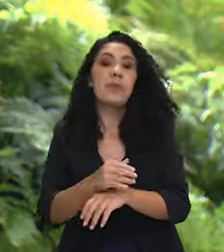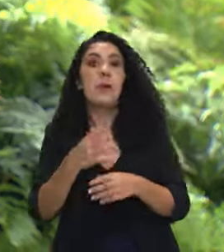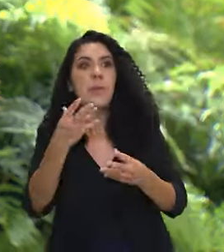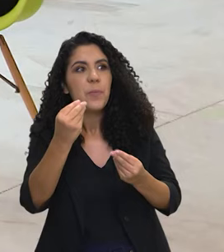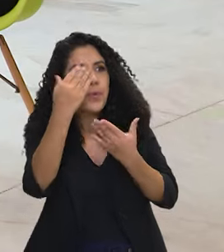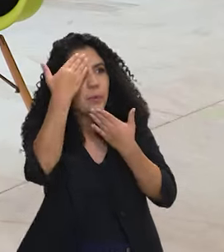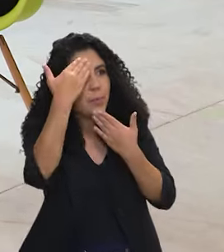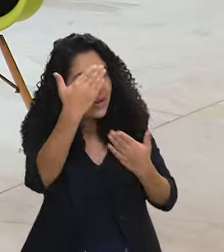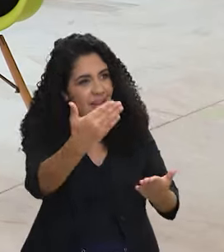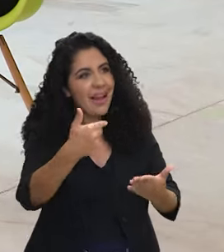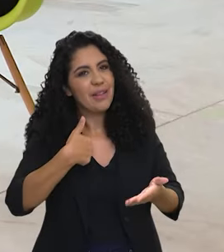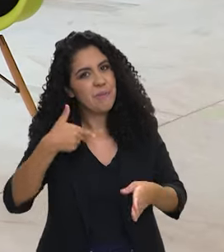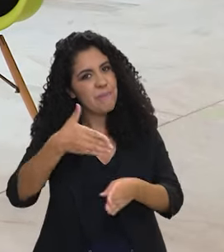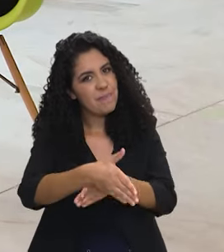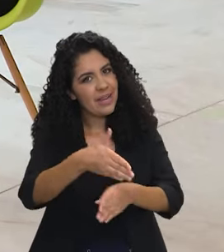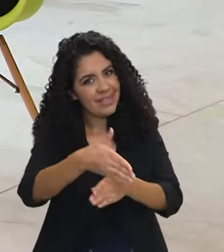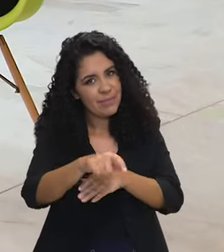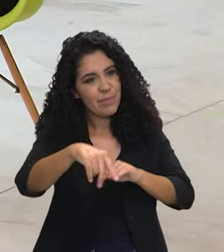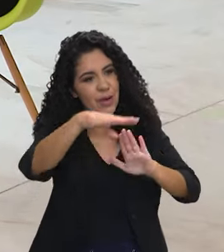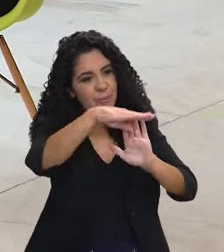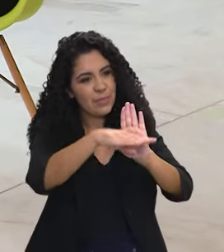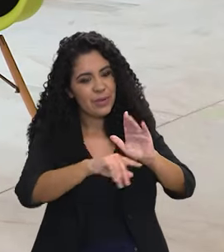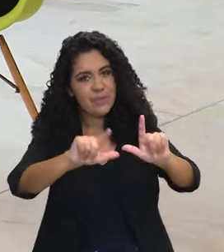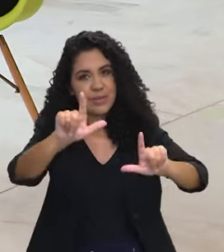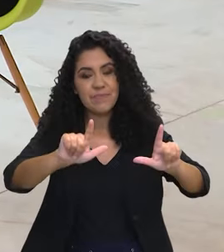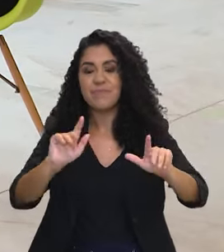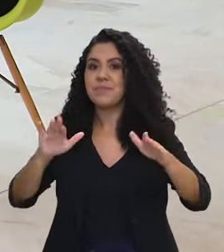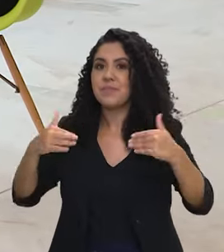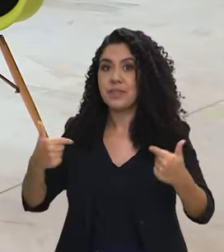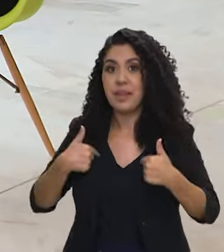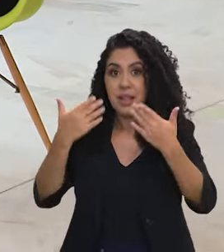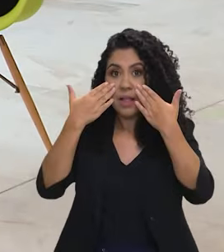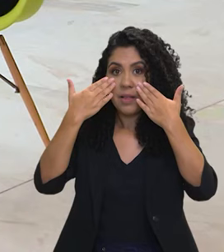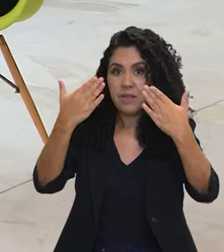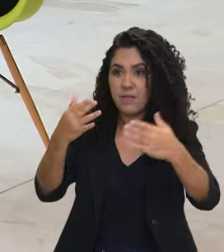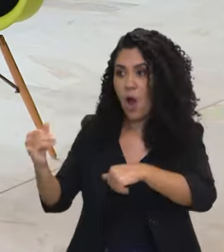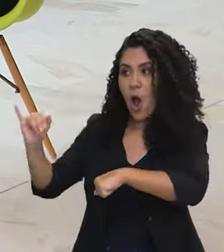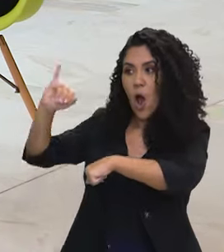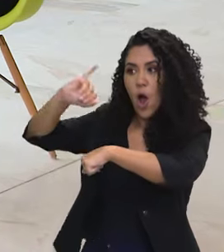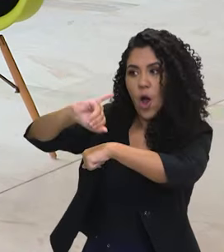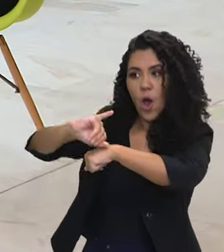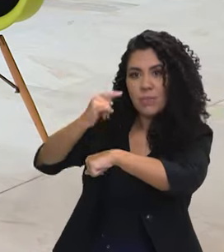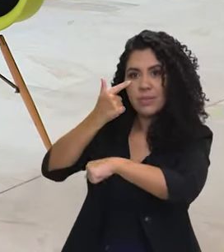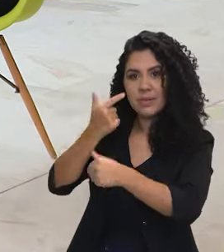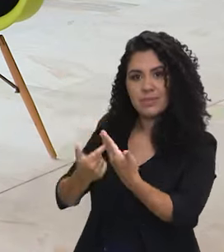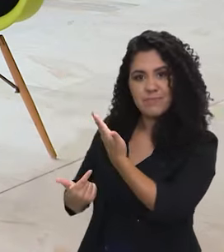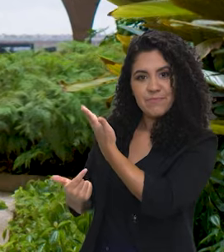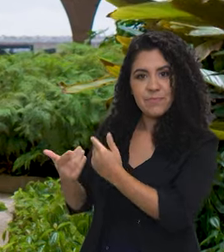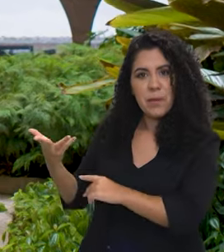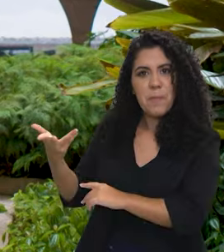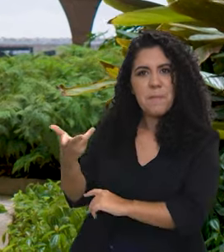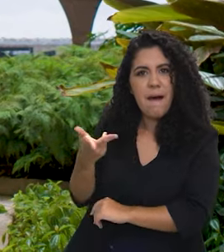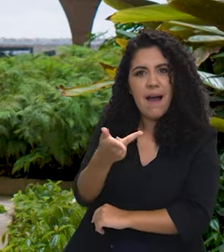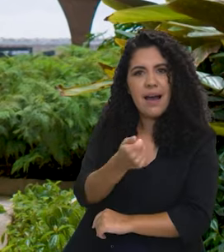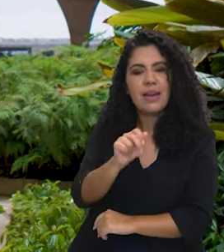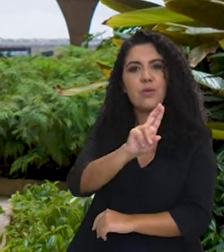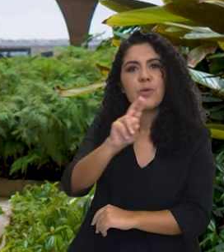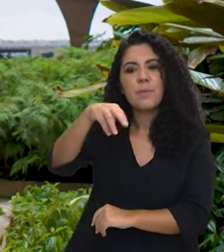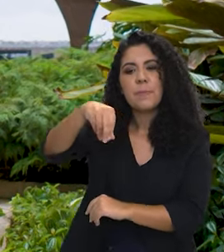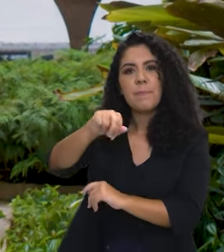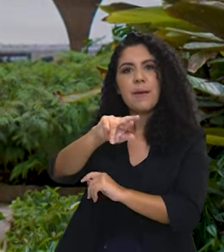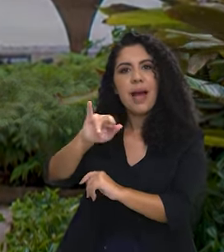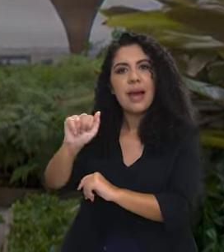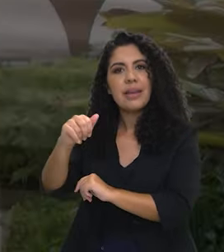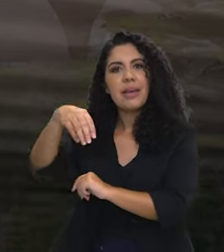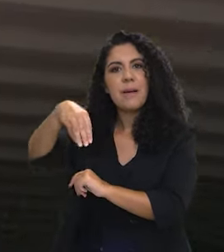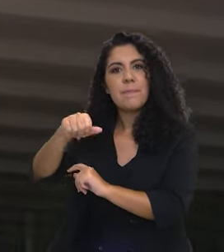pelo convite. Muito obrigada. Então, ministra, falando do jardim, estamos na frente de uma obra maravilhosa de Maria Martins, O Canto da